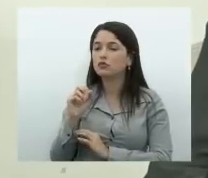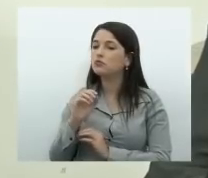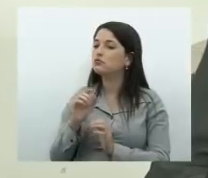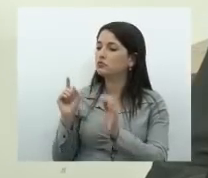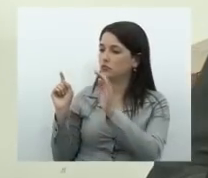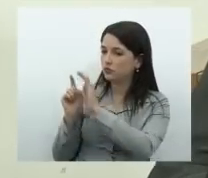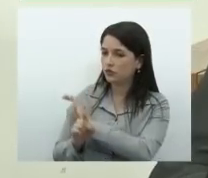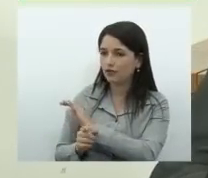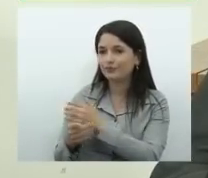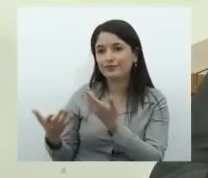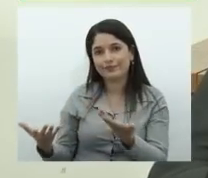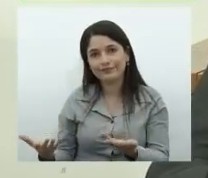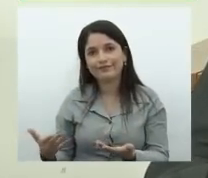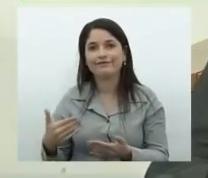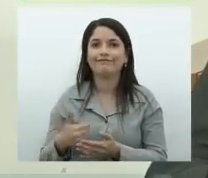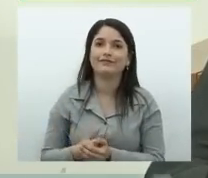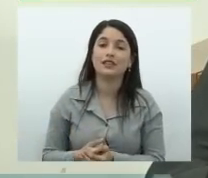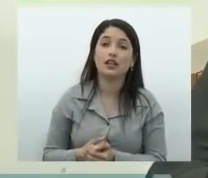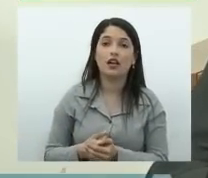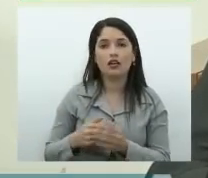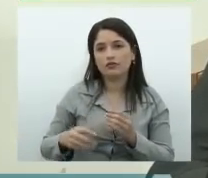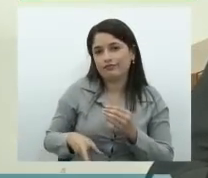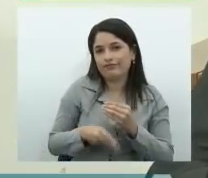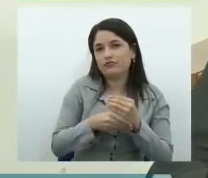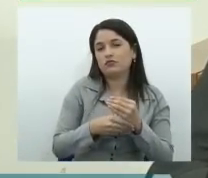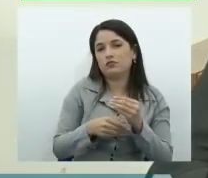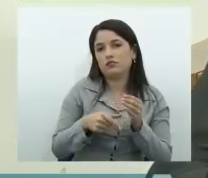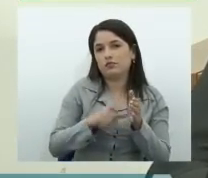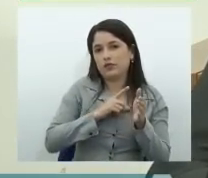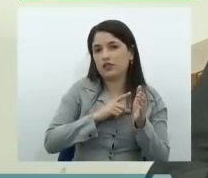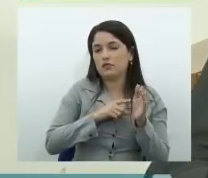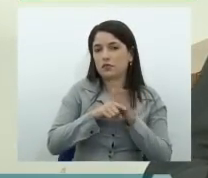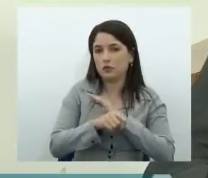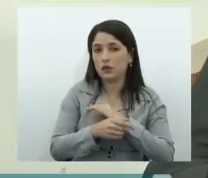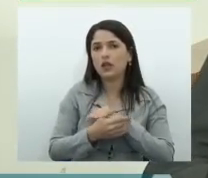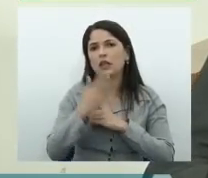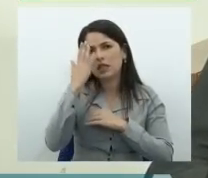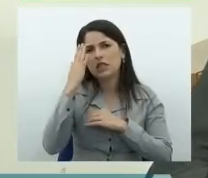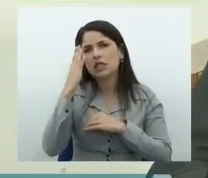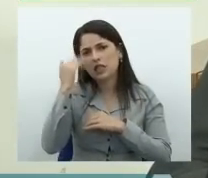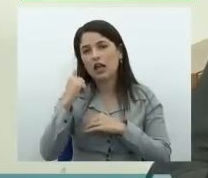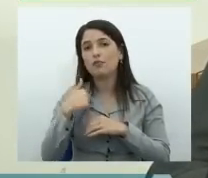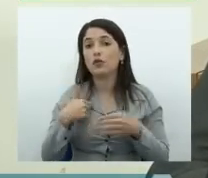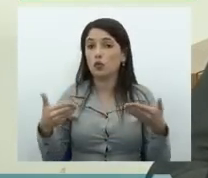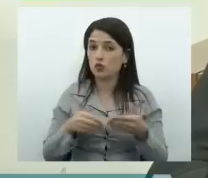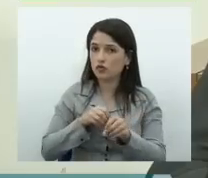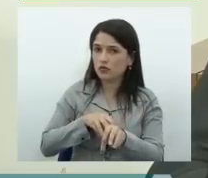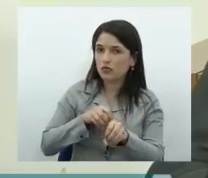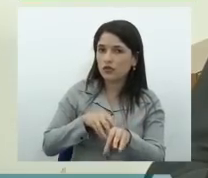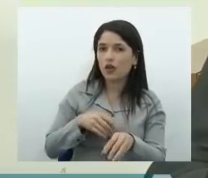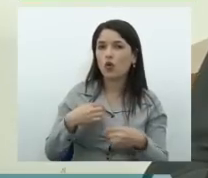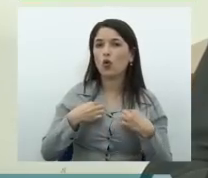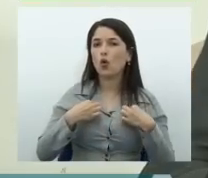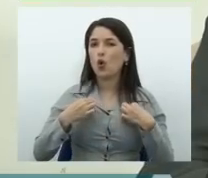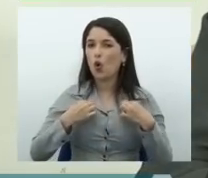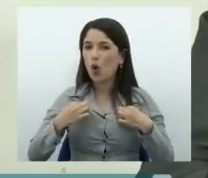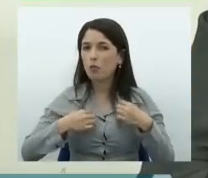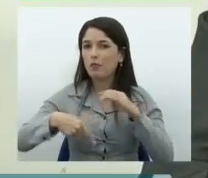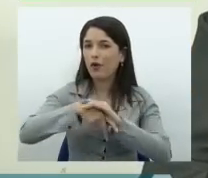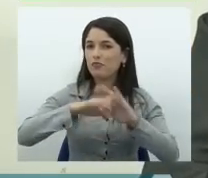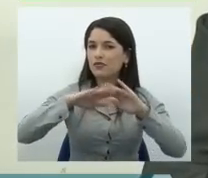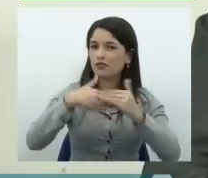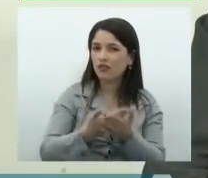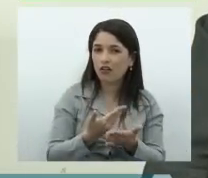Concluindo a minha pergunta anteriormente, nós sabemos hoje que a educação não entrega os uniformes no prazo